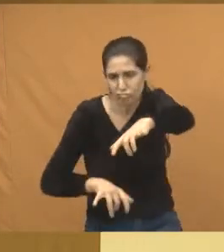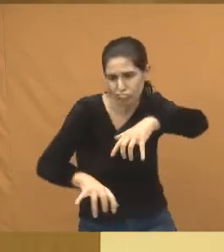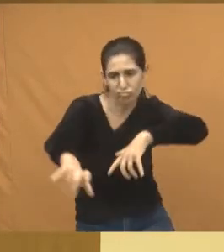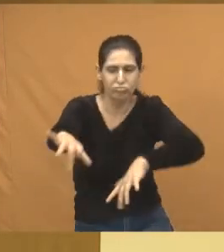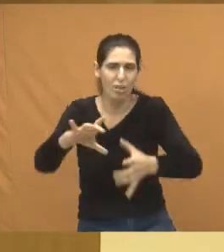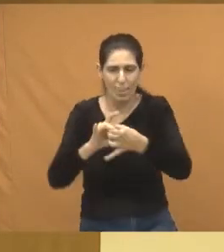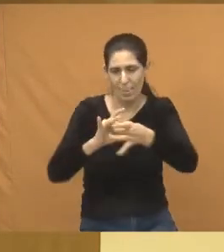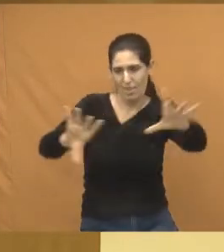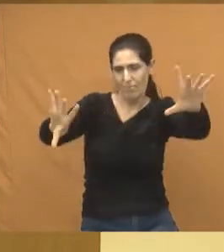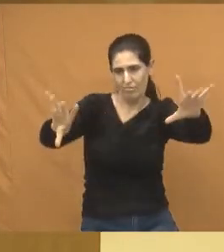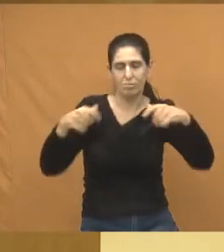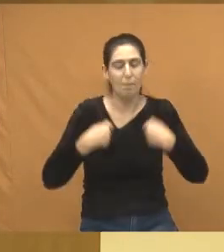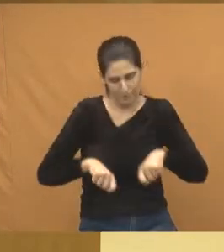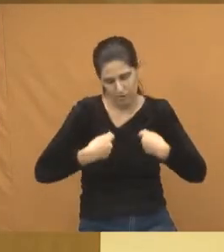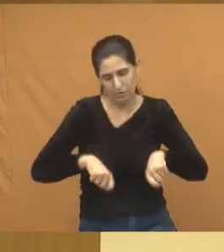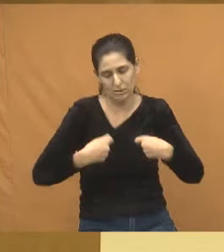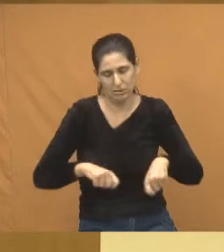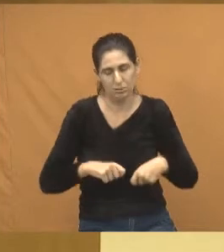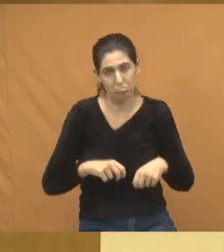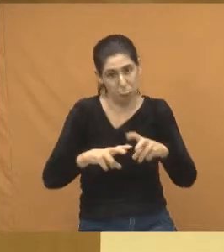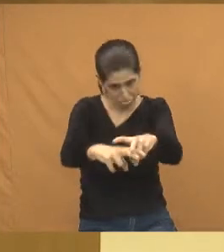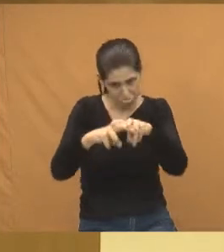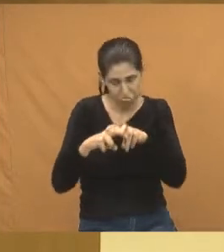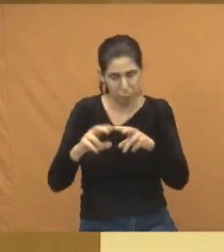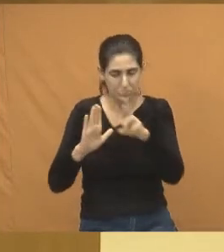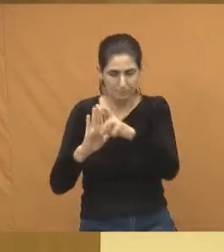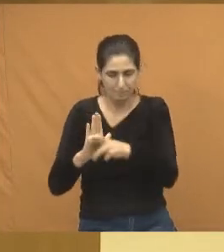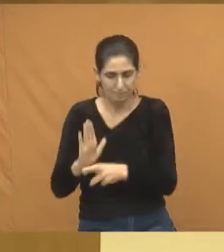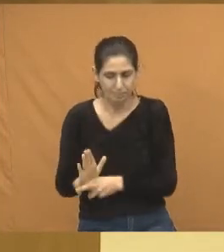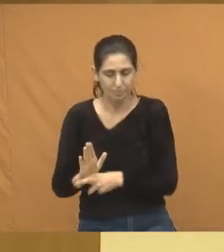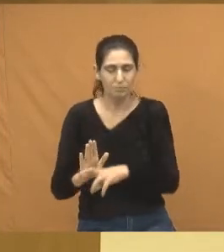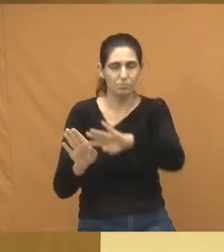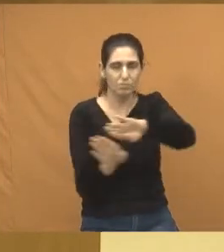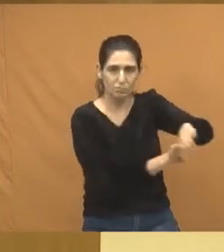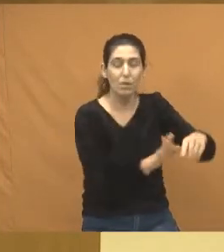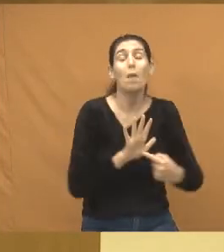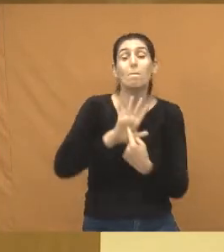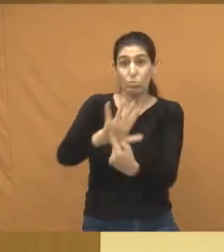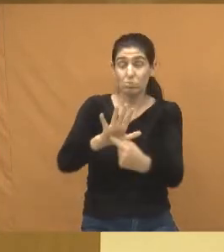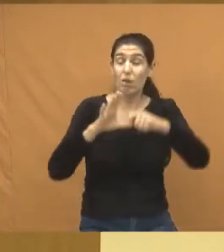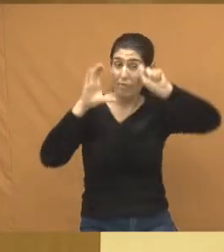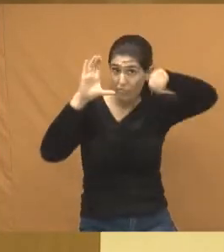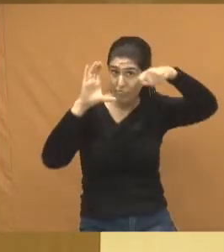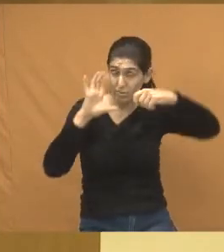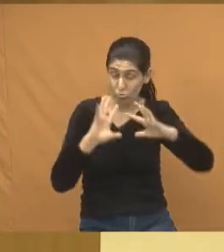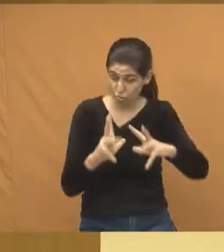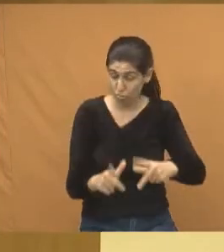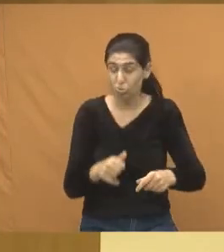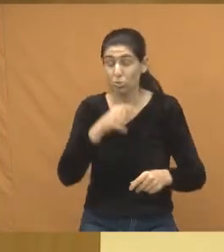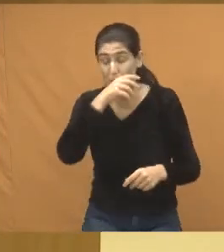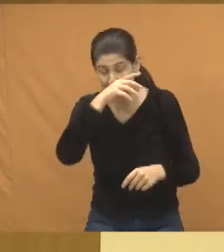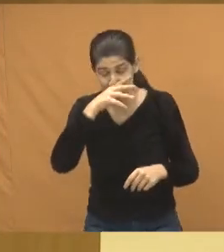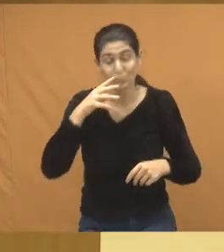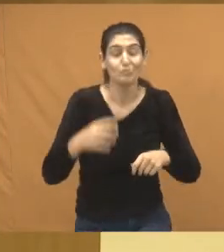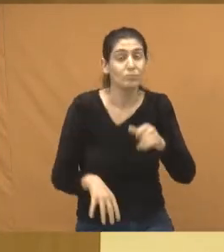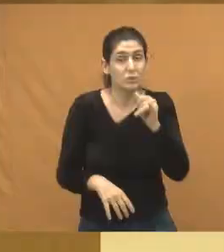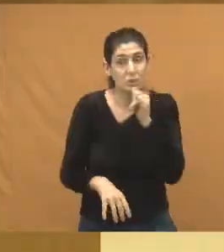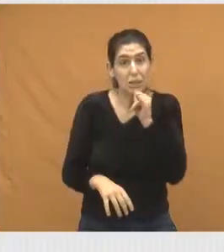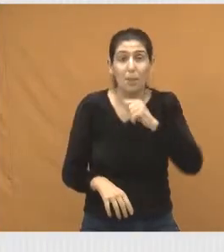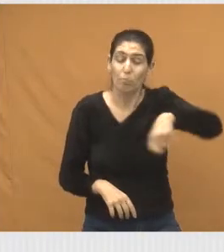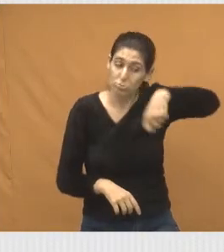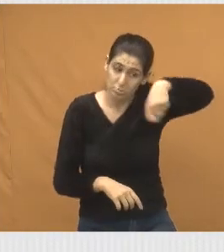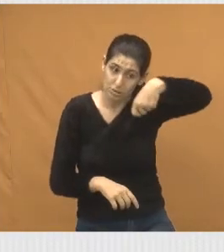que vivem a situação que vocês conhecem, que eu já mostrei vários vídeos aqui, inclusive na nossa cidade, por exemplo, no Parque dos Sinos. Põe os meus contatos, por